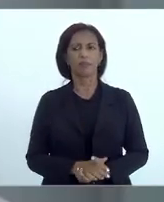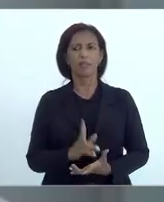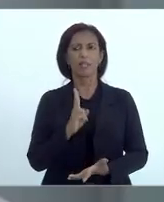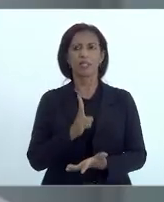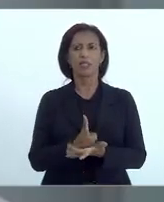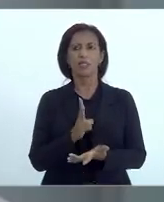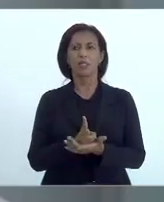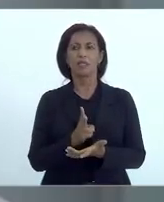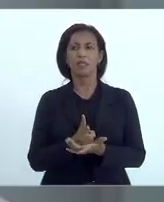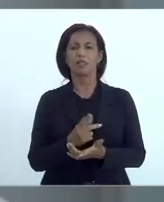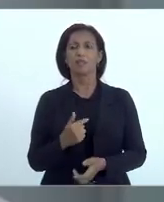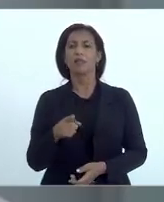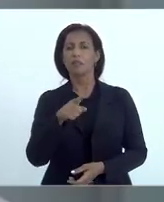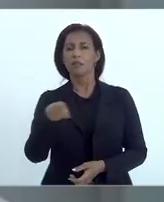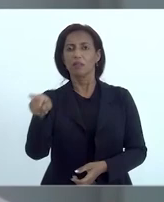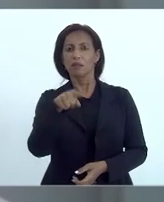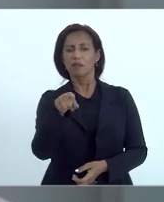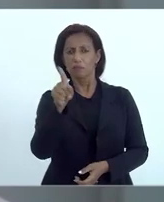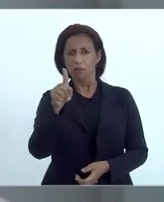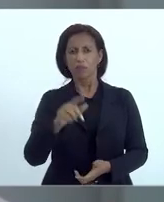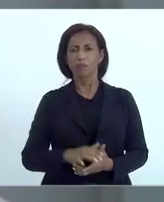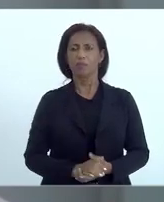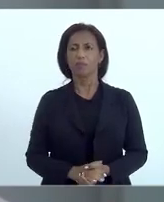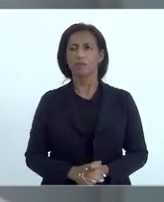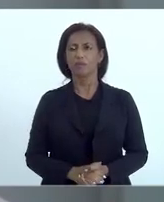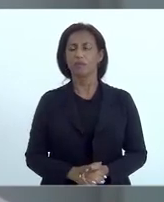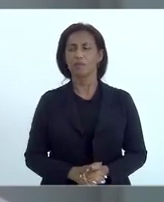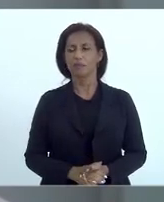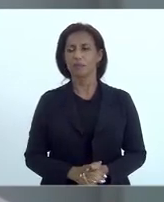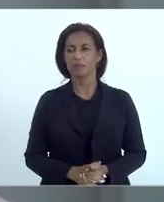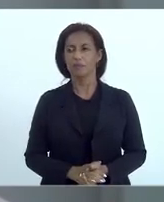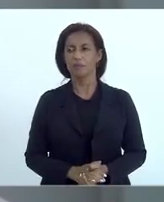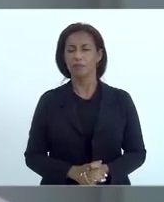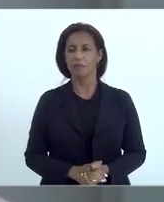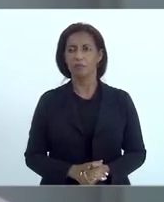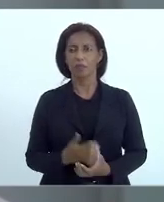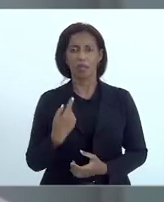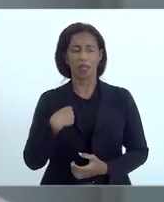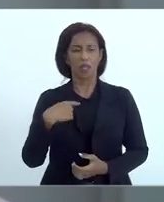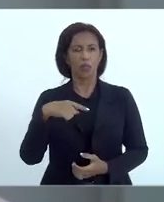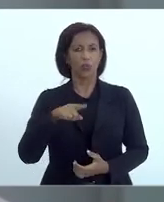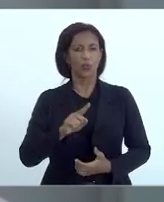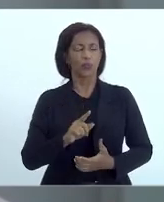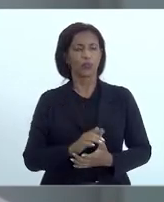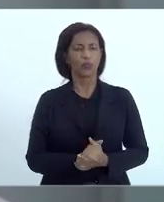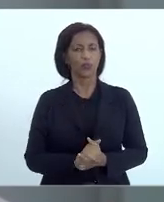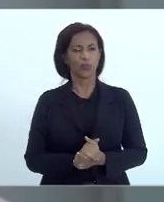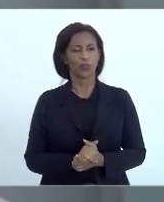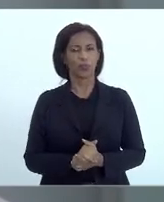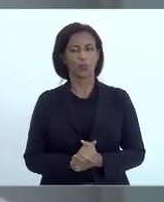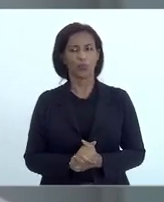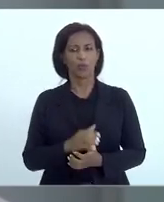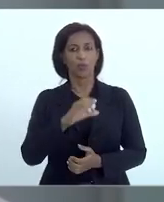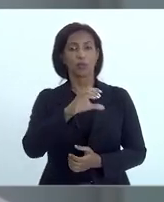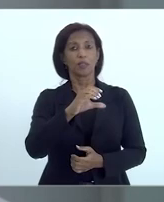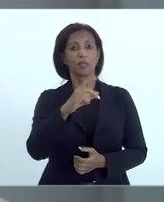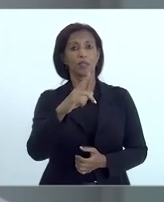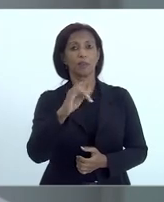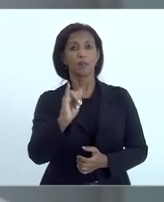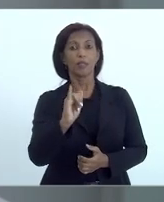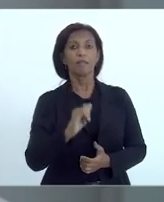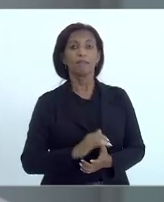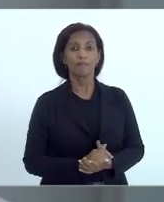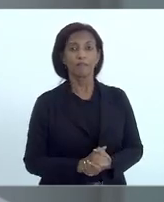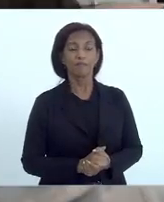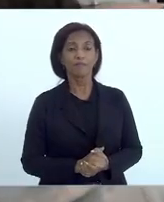sempre e também quero contar com o senhor também é que eu vou abrir uma CPI